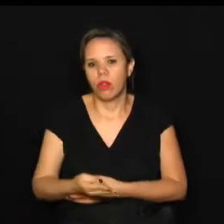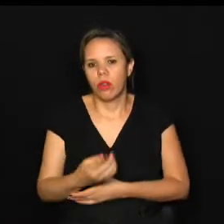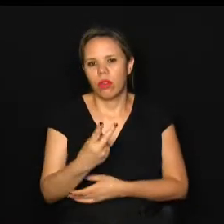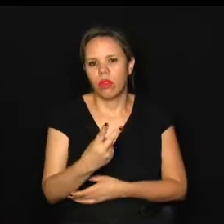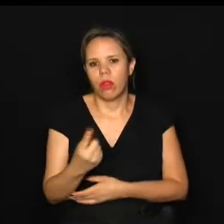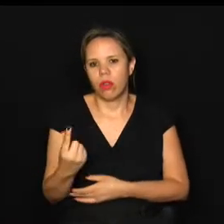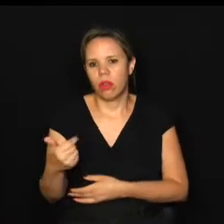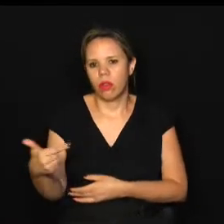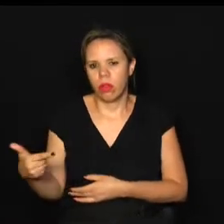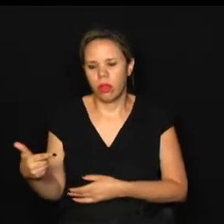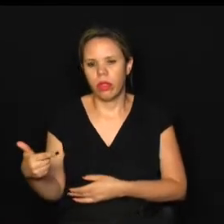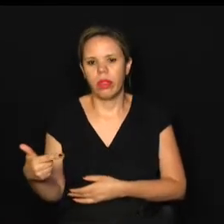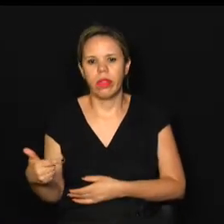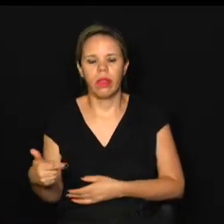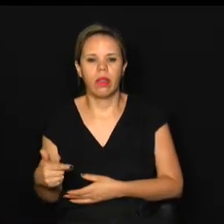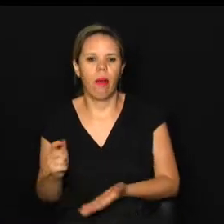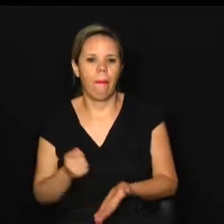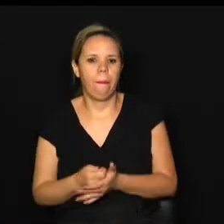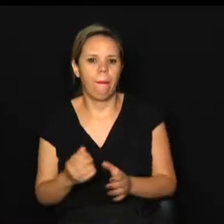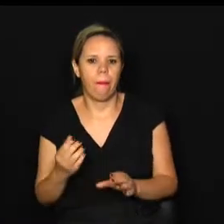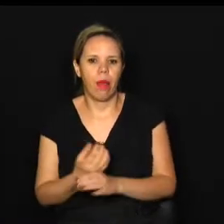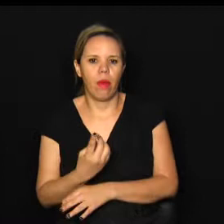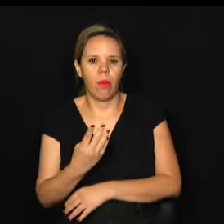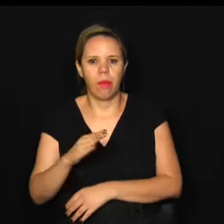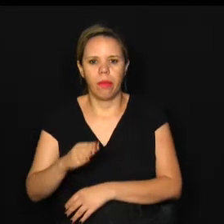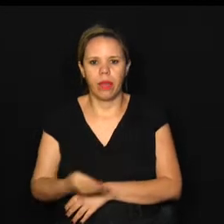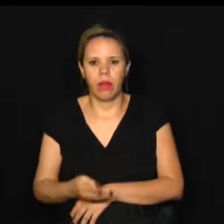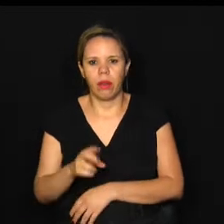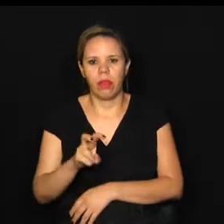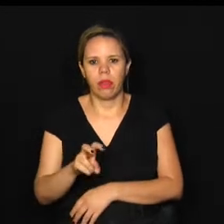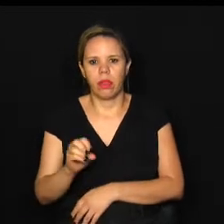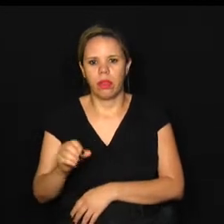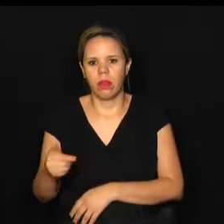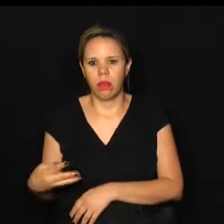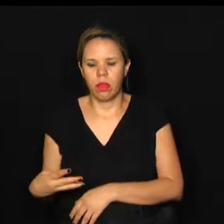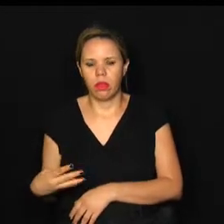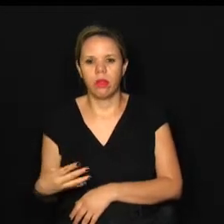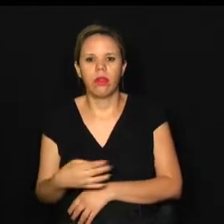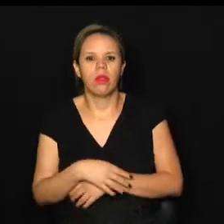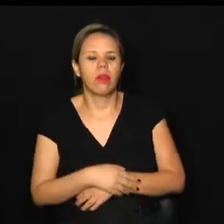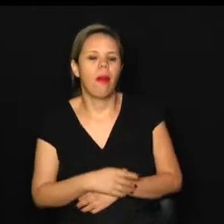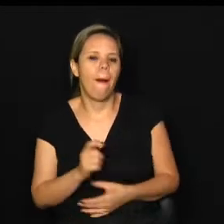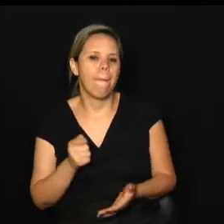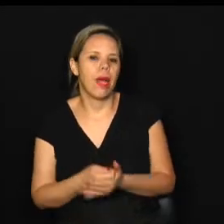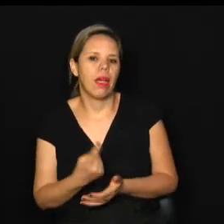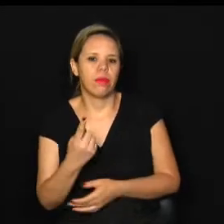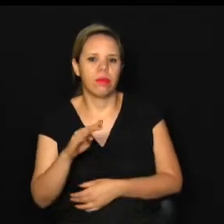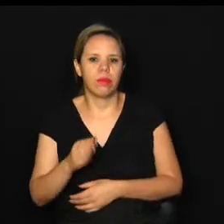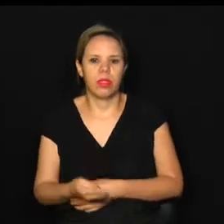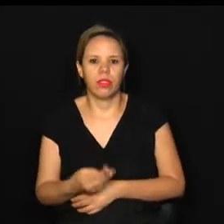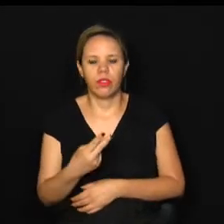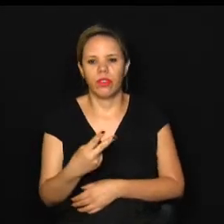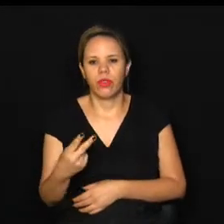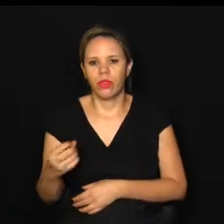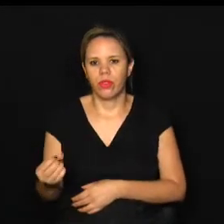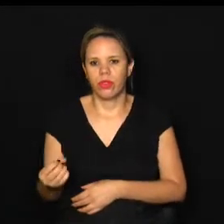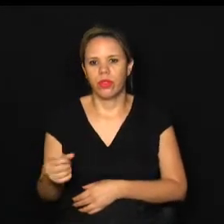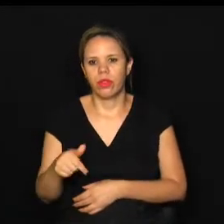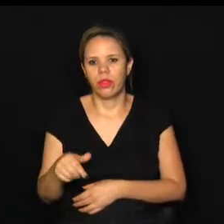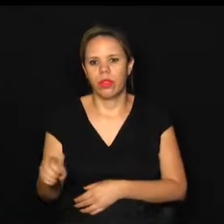600, sendo liquidado 1 bilhão 504 milhões e 200 e pago 1 bilhão 220 milhões e